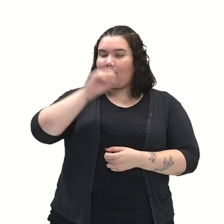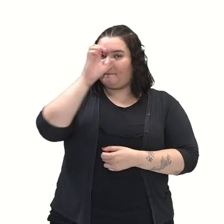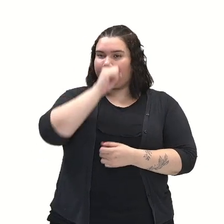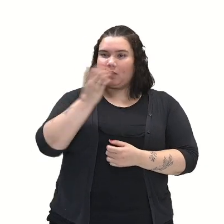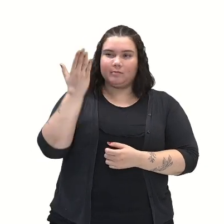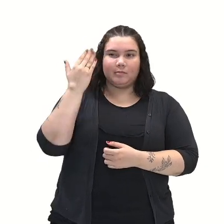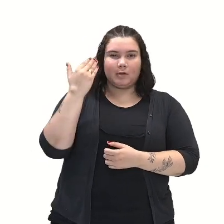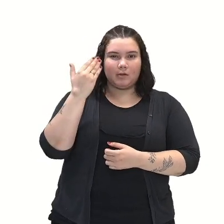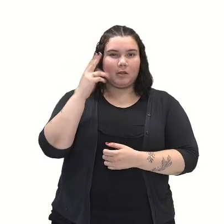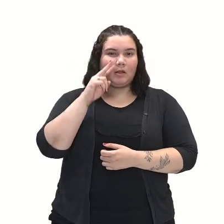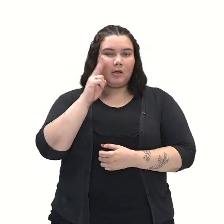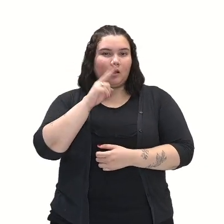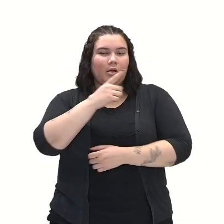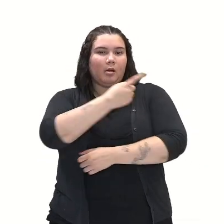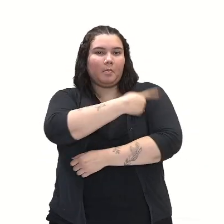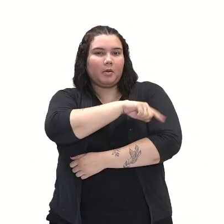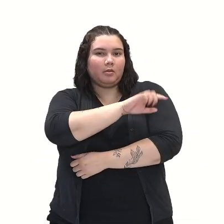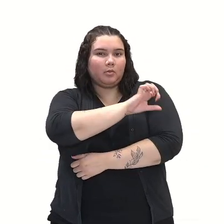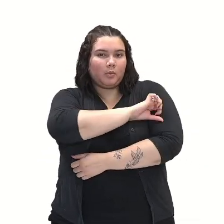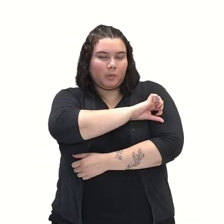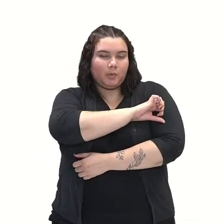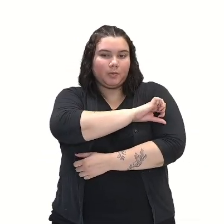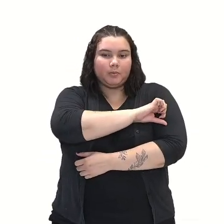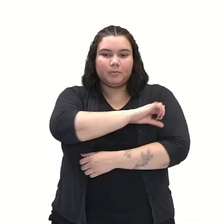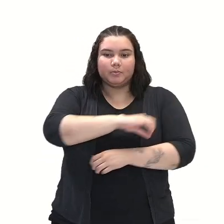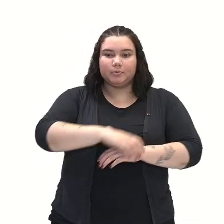no ensino fundamental, equação do primeiro grau.